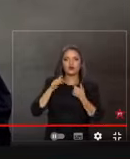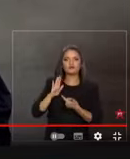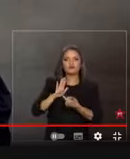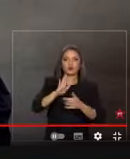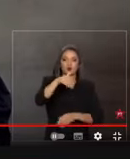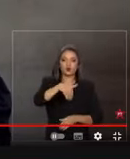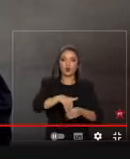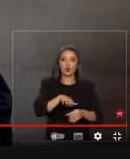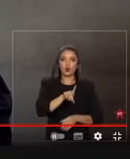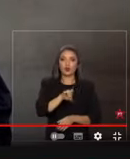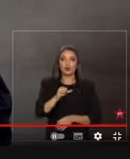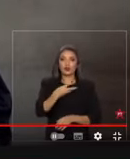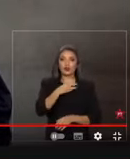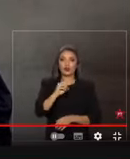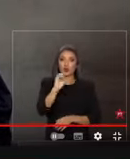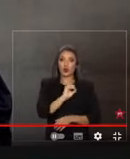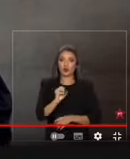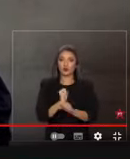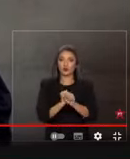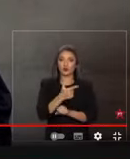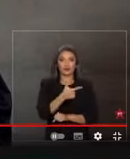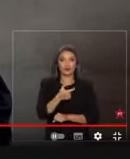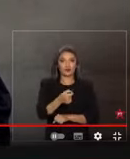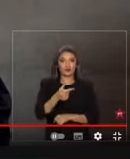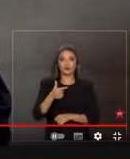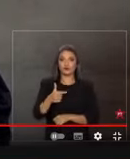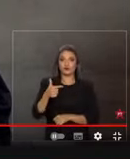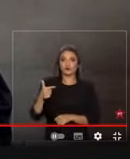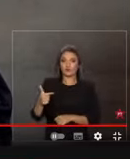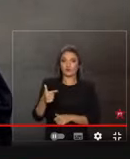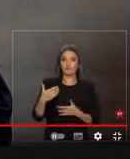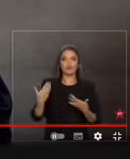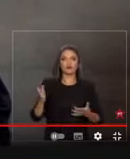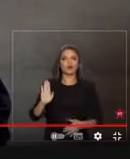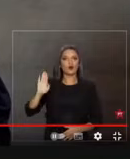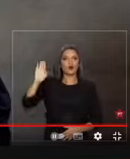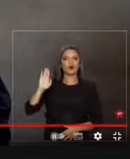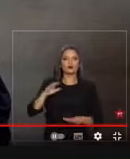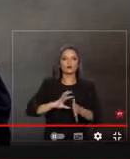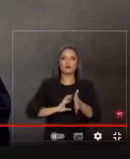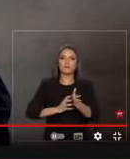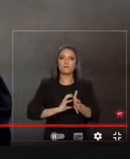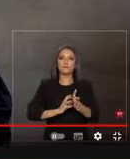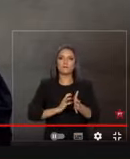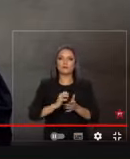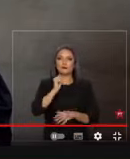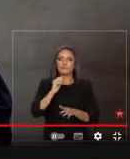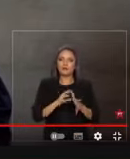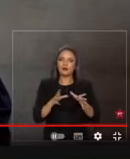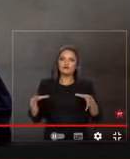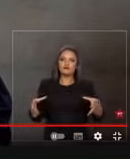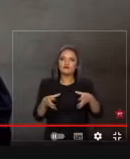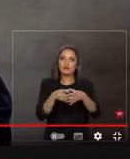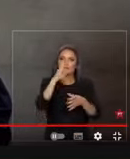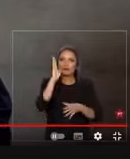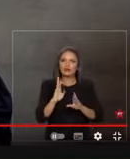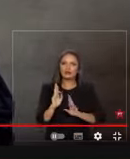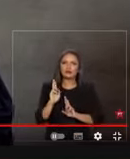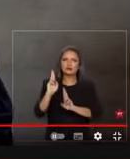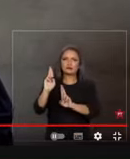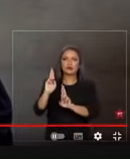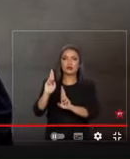em 30 de outubro de 2022, o candidato pela coligação Brasil da Esperança,